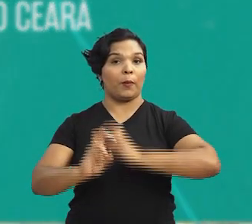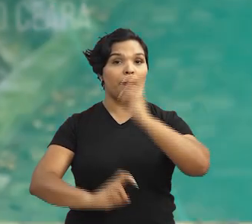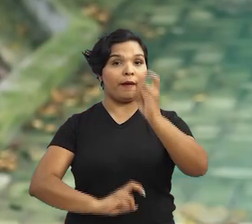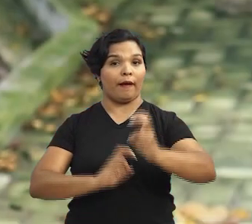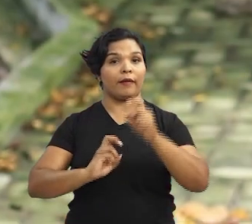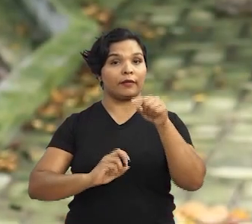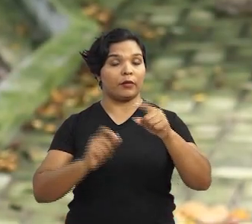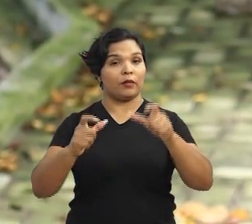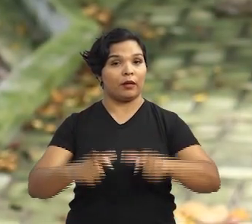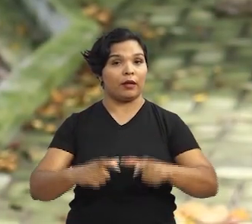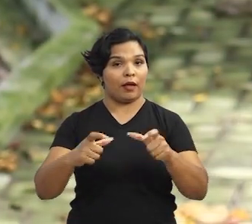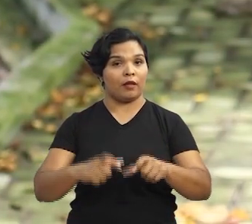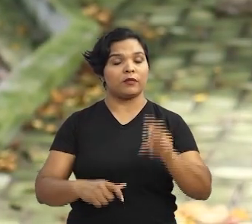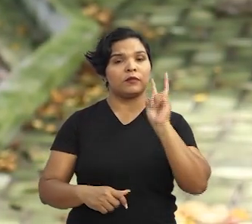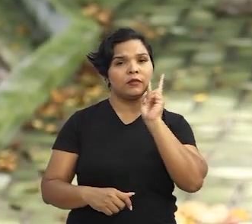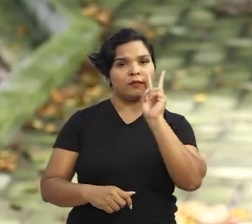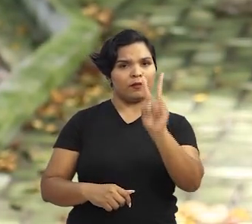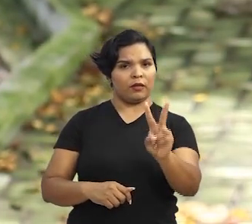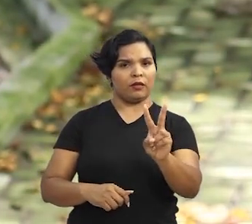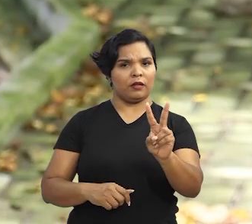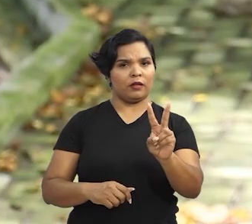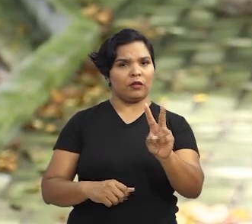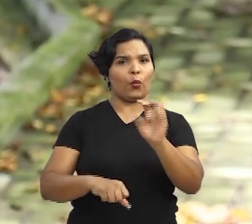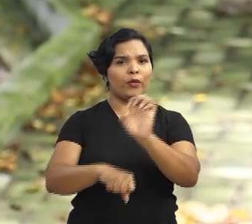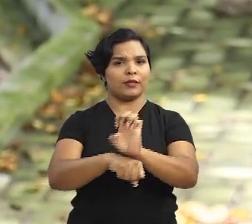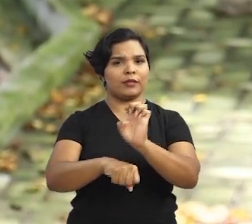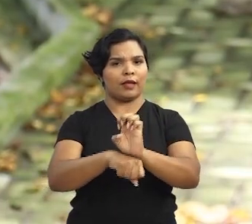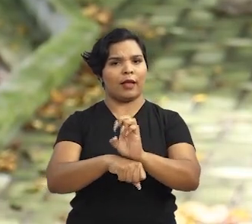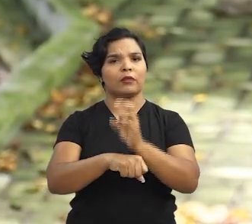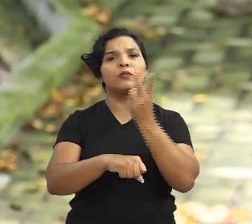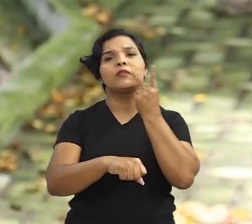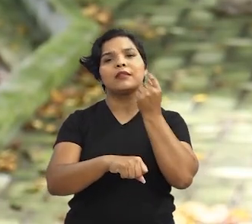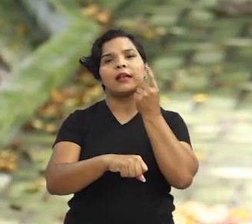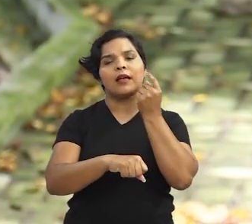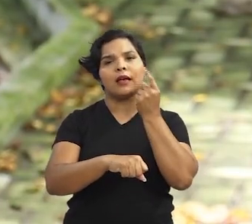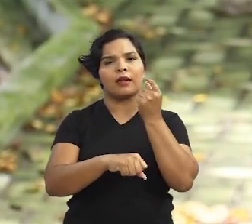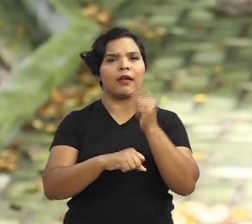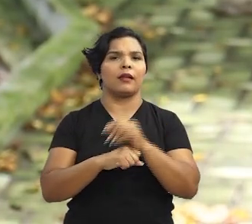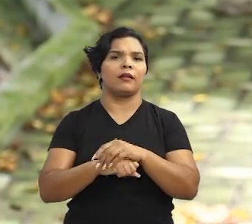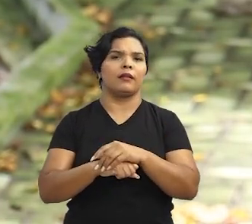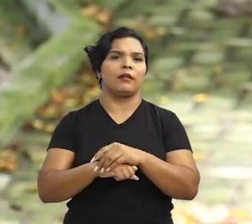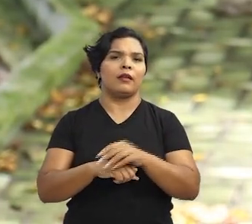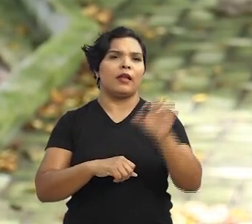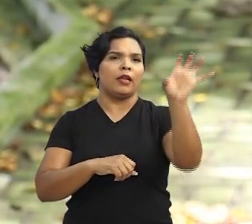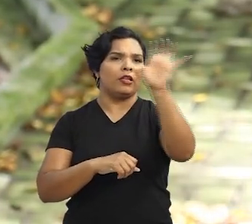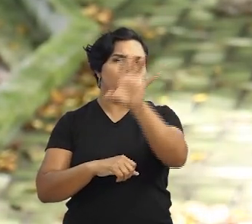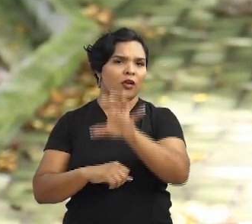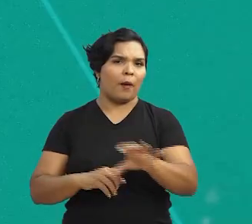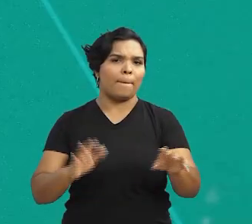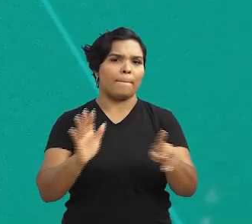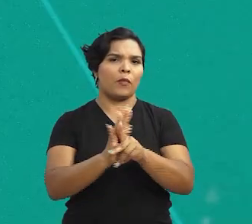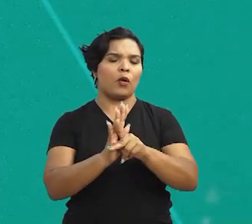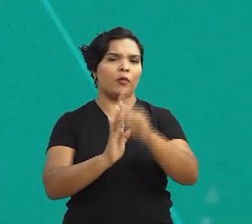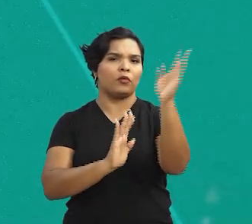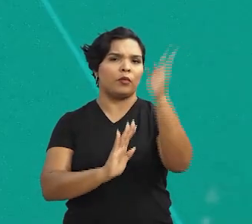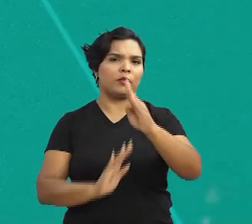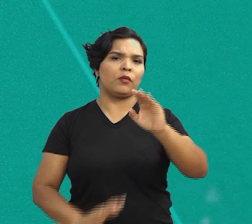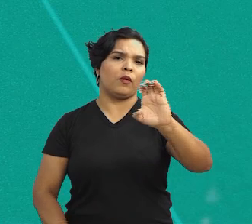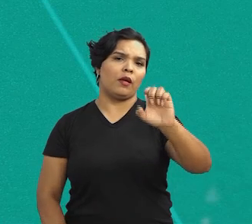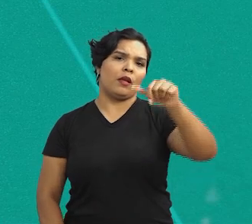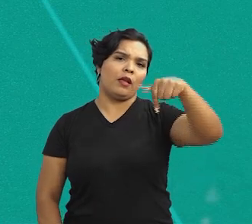O Parque da Risca do Meio, se você analisar o estado do Ceará, né, que ele fica no que a gente chama de região equatorial do